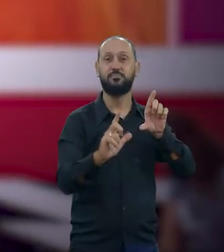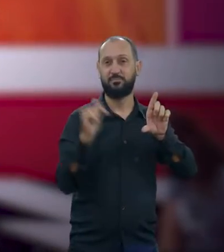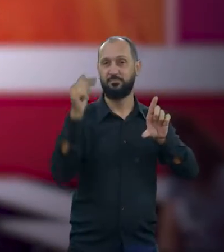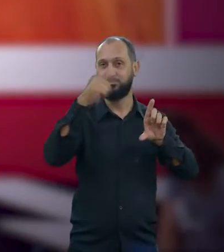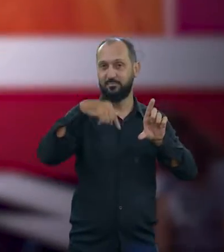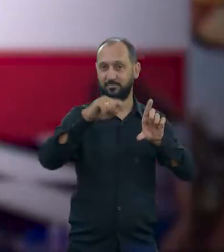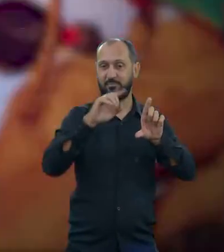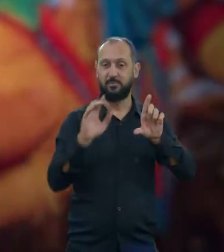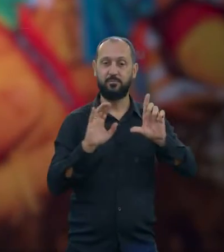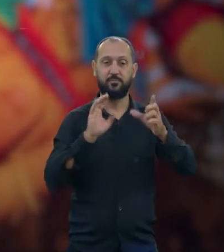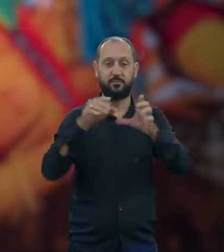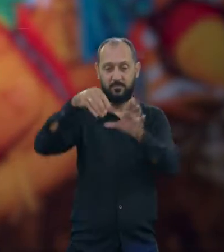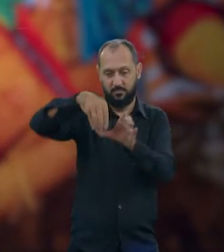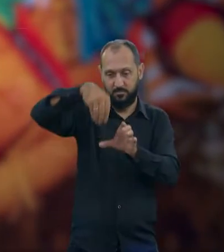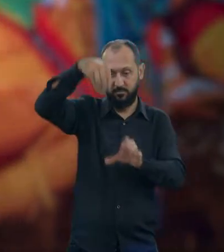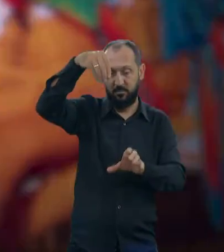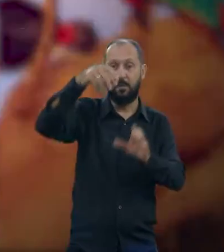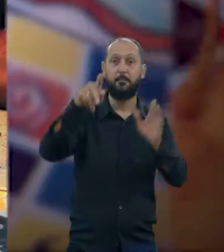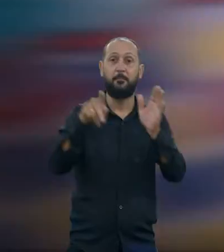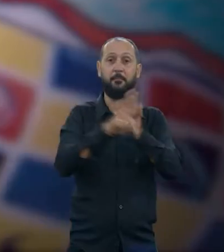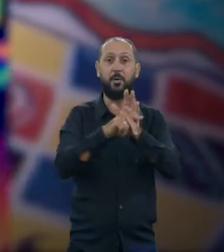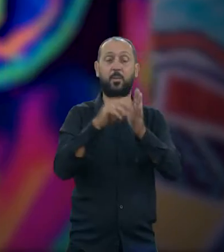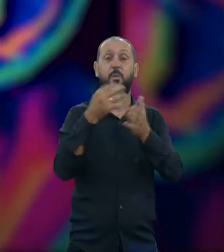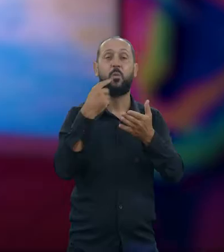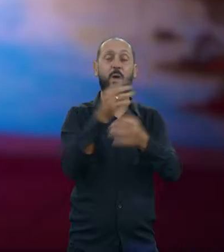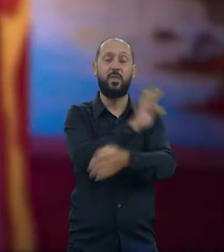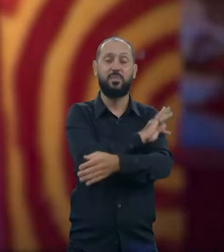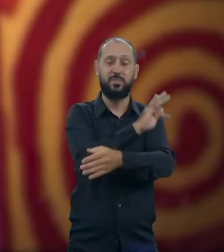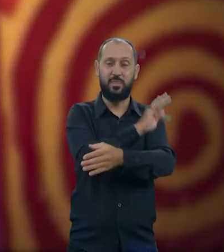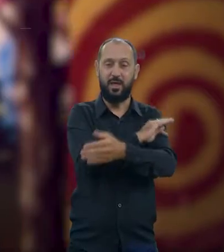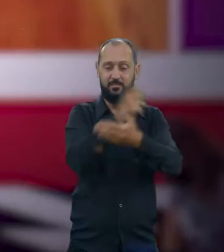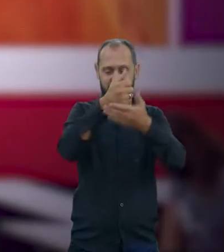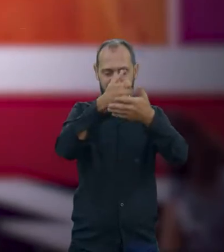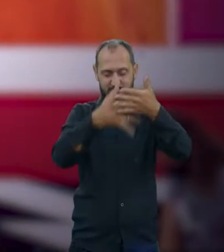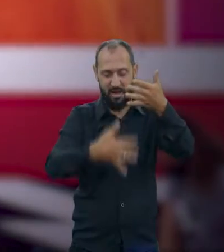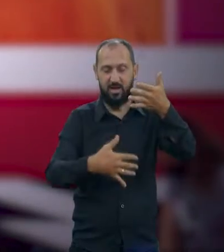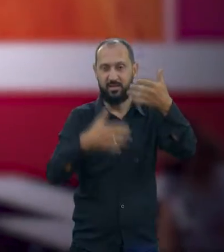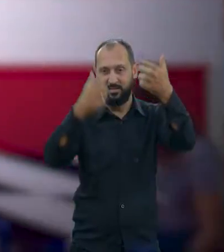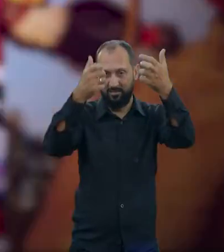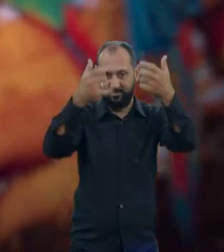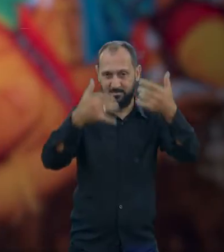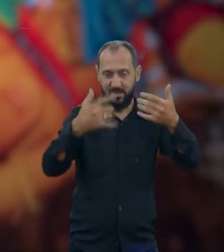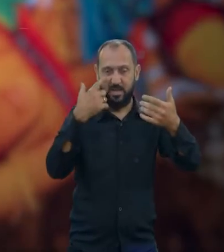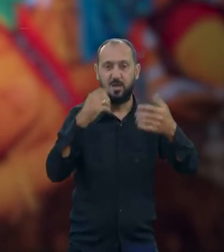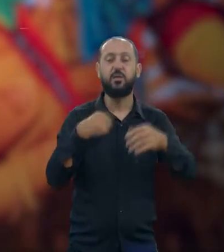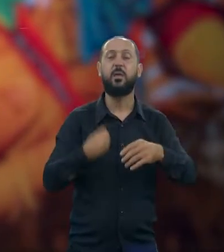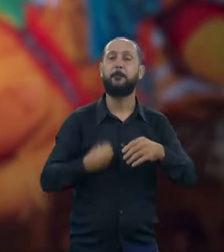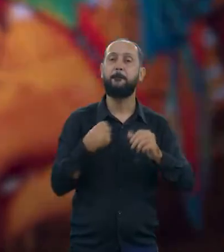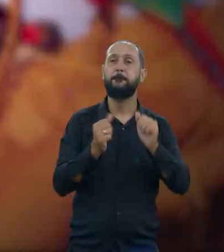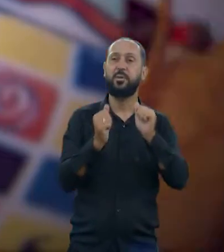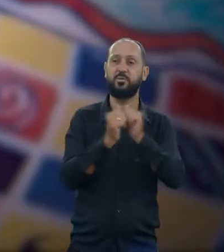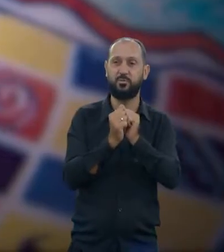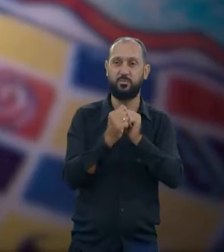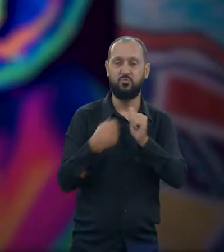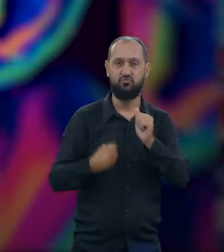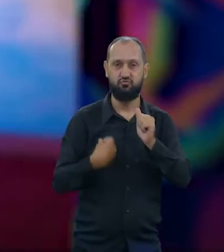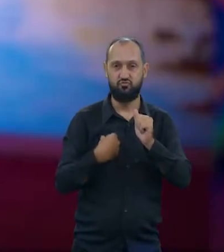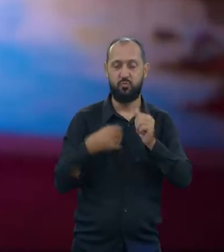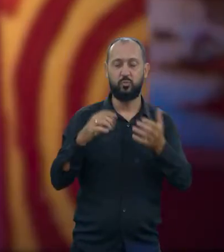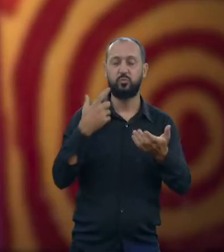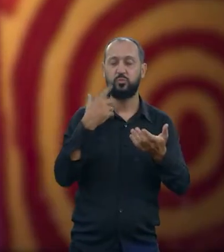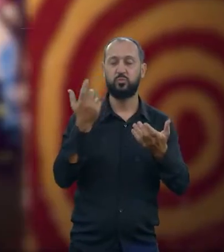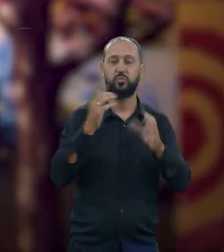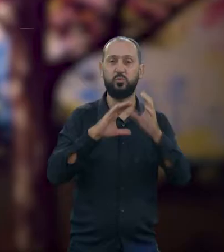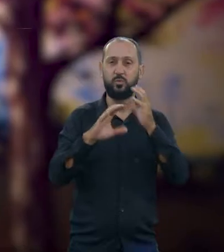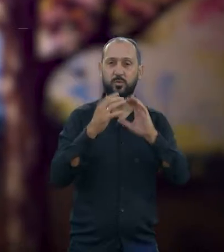capa do vinil. A contracapa com a parte técnica, que tem lá todos os músicos que